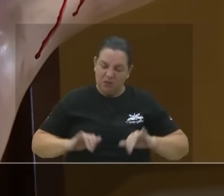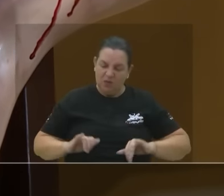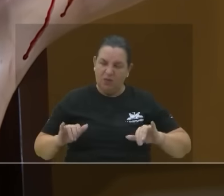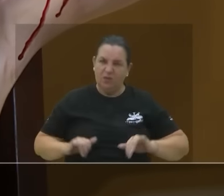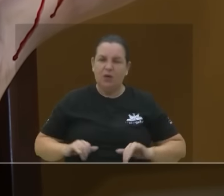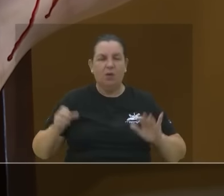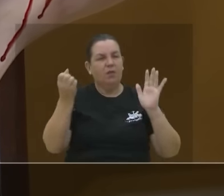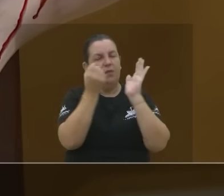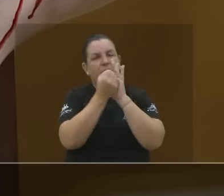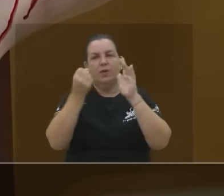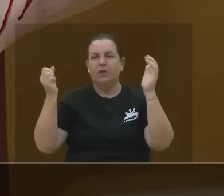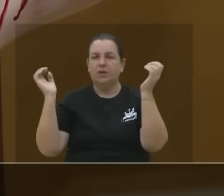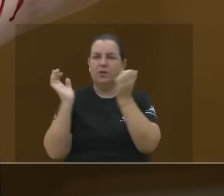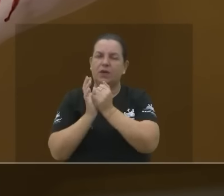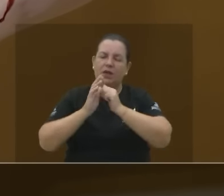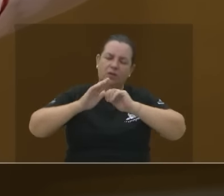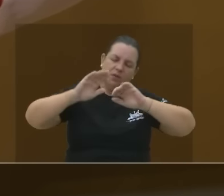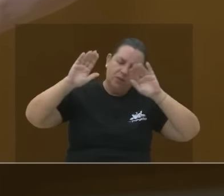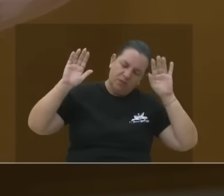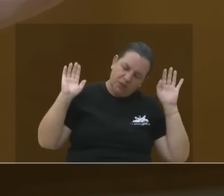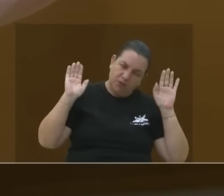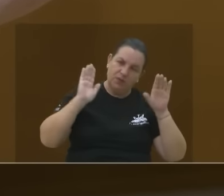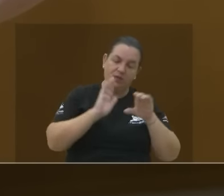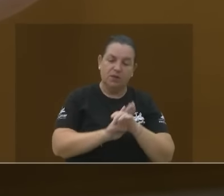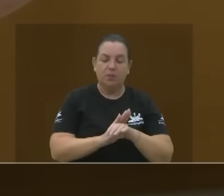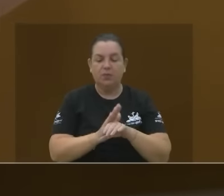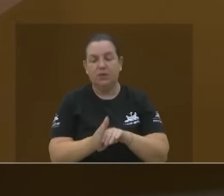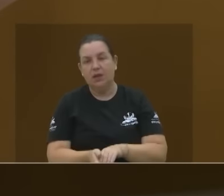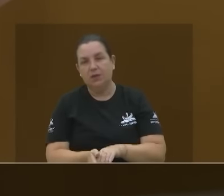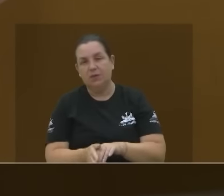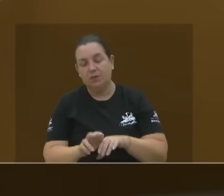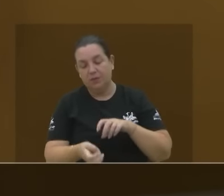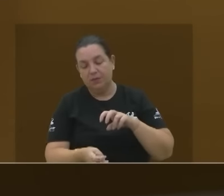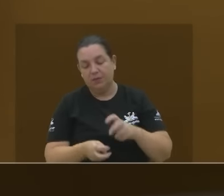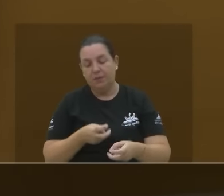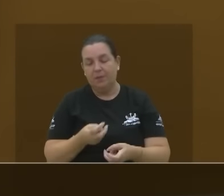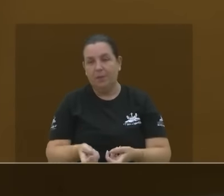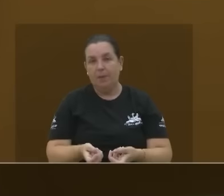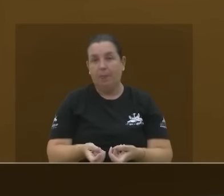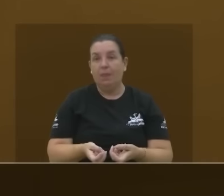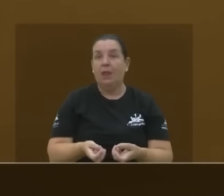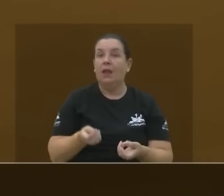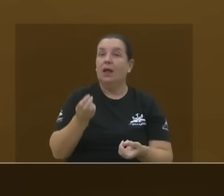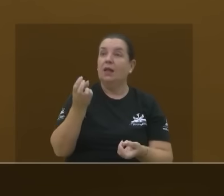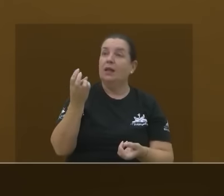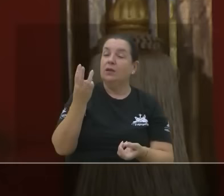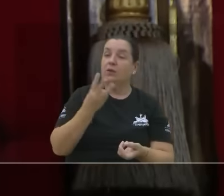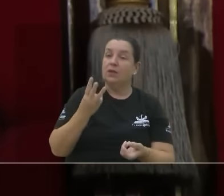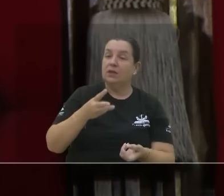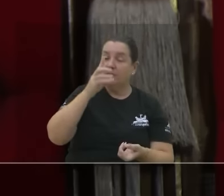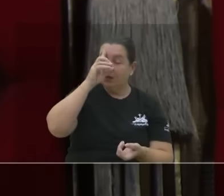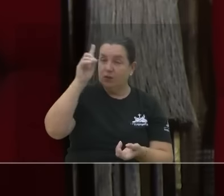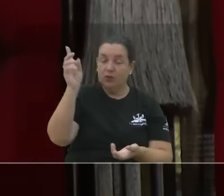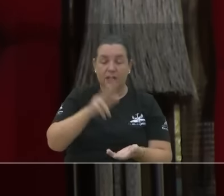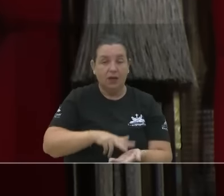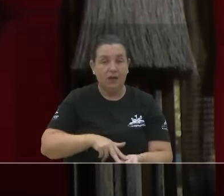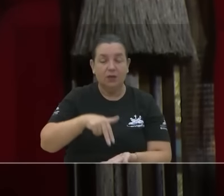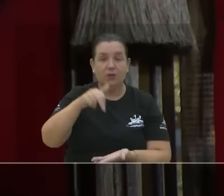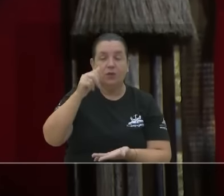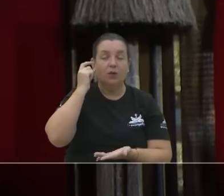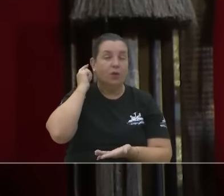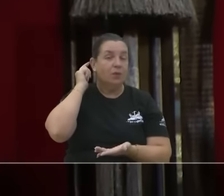foi crucificado, morto e sepultado, desceu à mansão dos mortos, ressuscitou ao